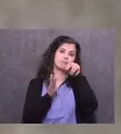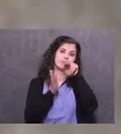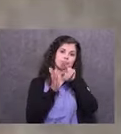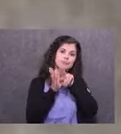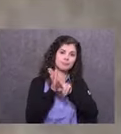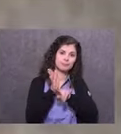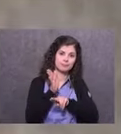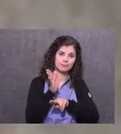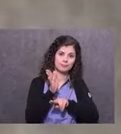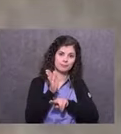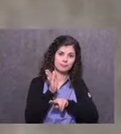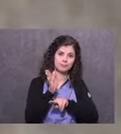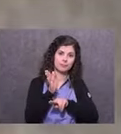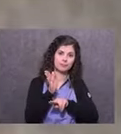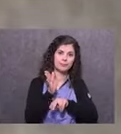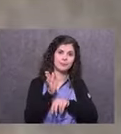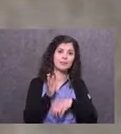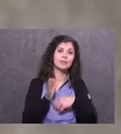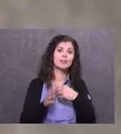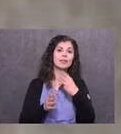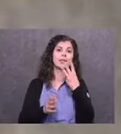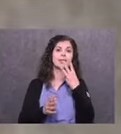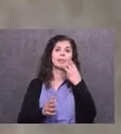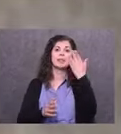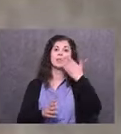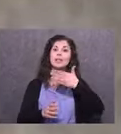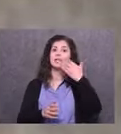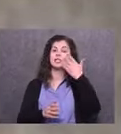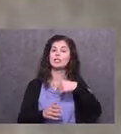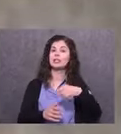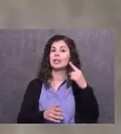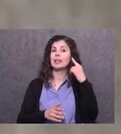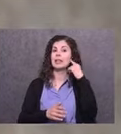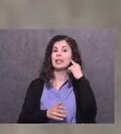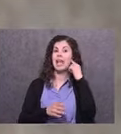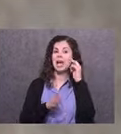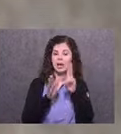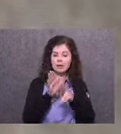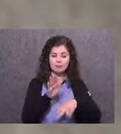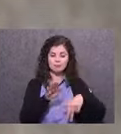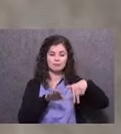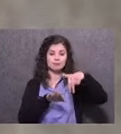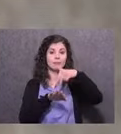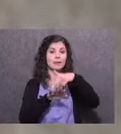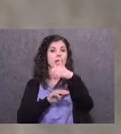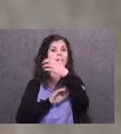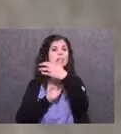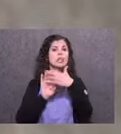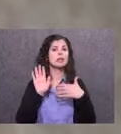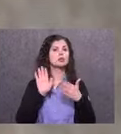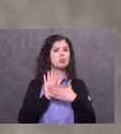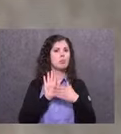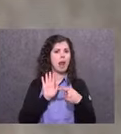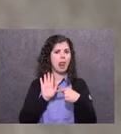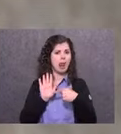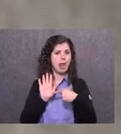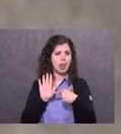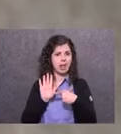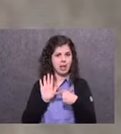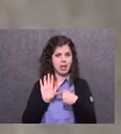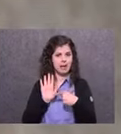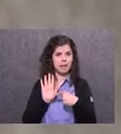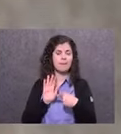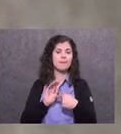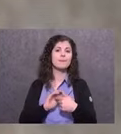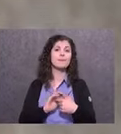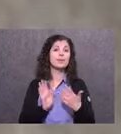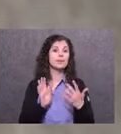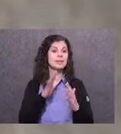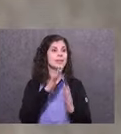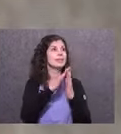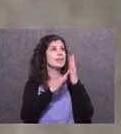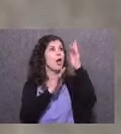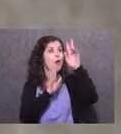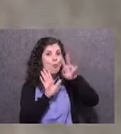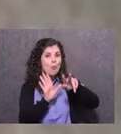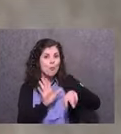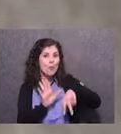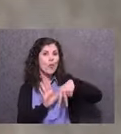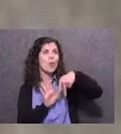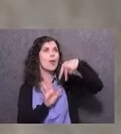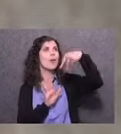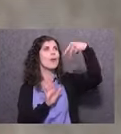foi sepultado. Ressuscitou ao terceiro dia, conforme as Escrituras, e subiu aos